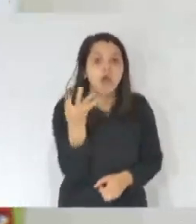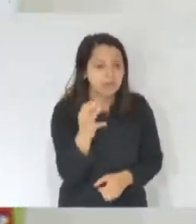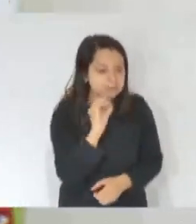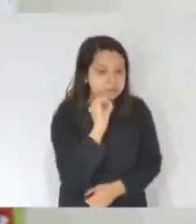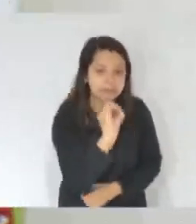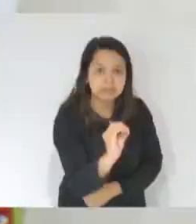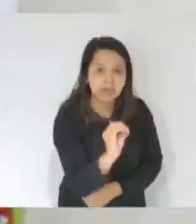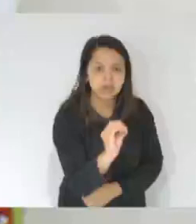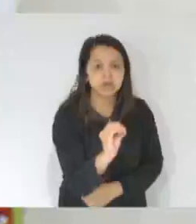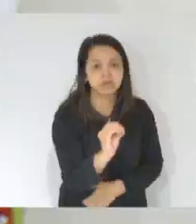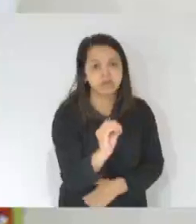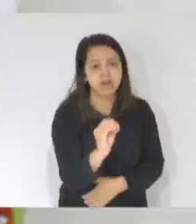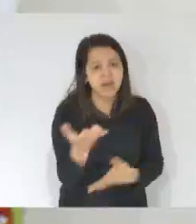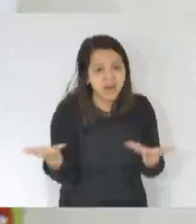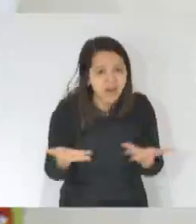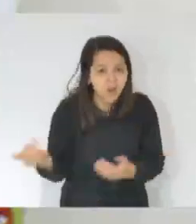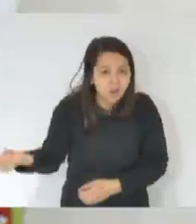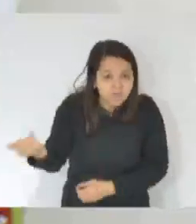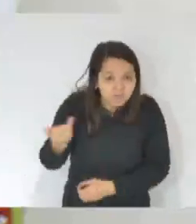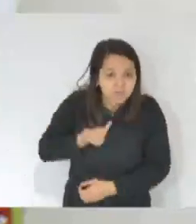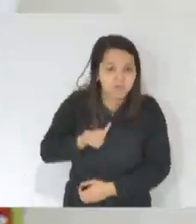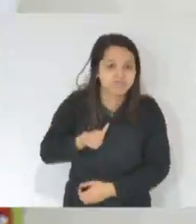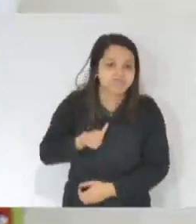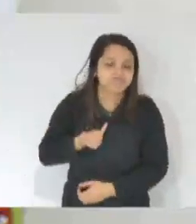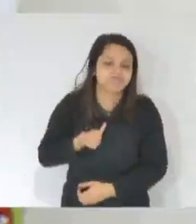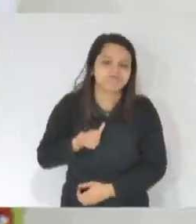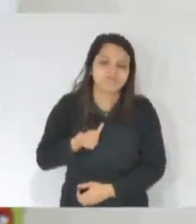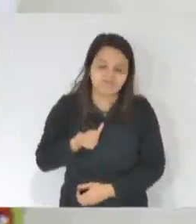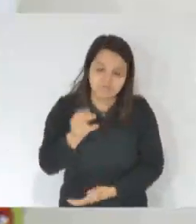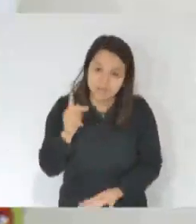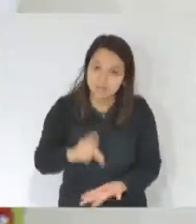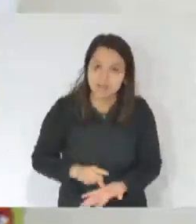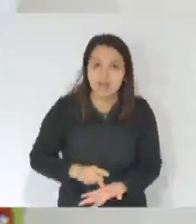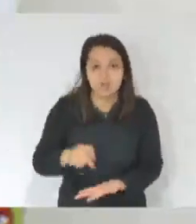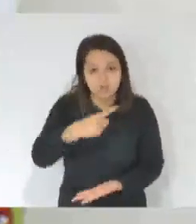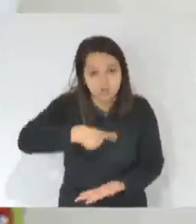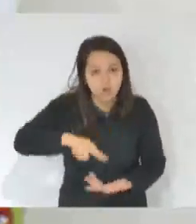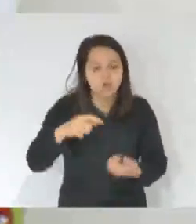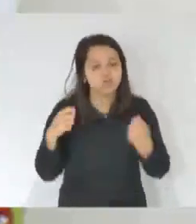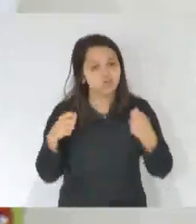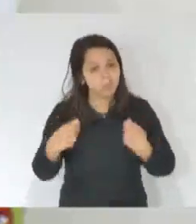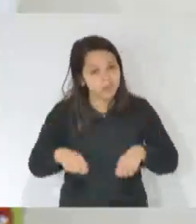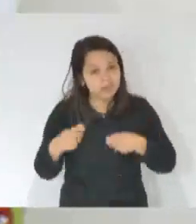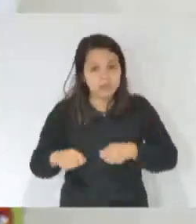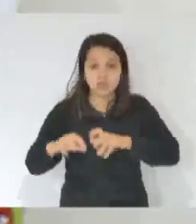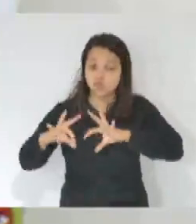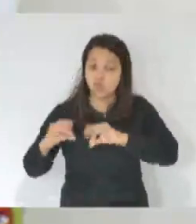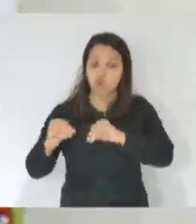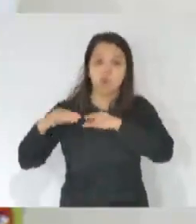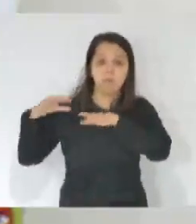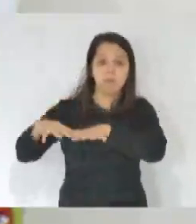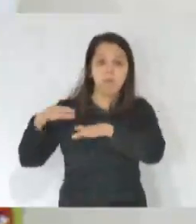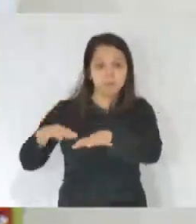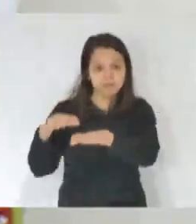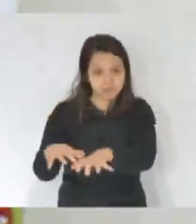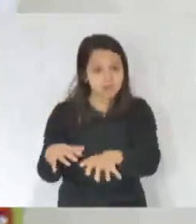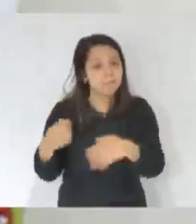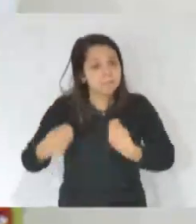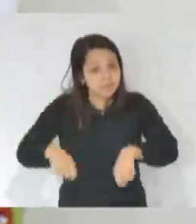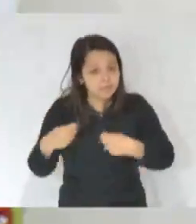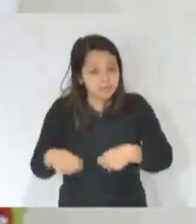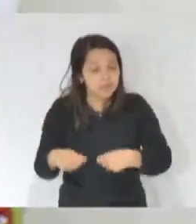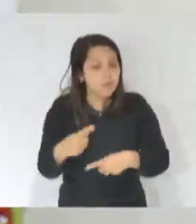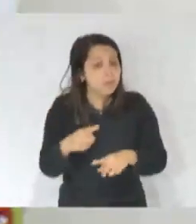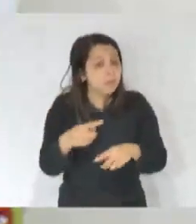essa notícia, realmente, nós todos temos que nos mobilizar com muita força, porque não é justo,